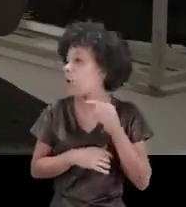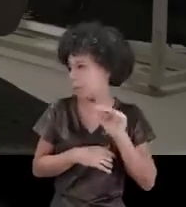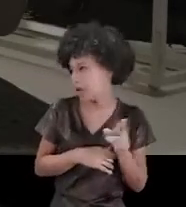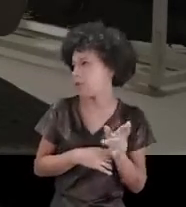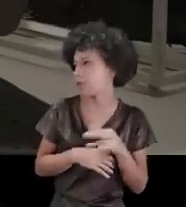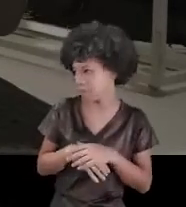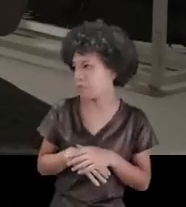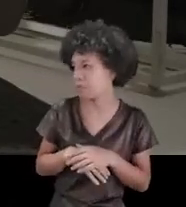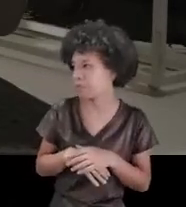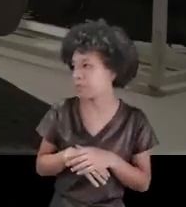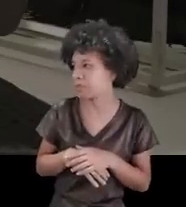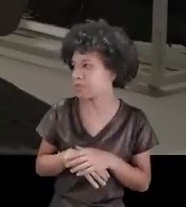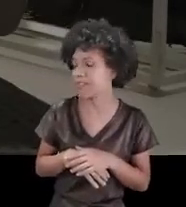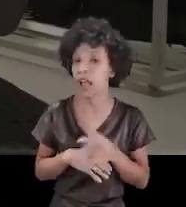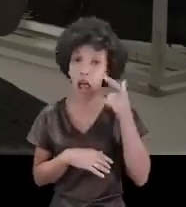talvez